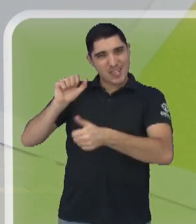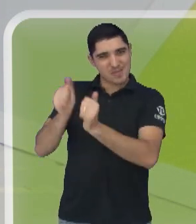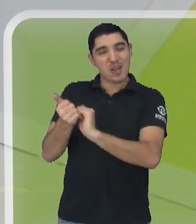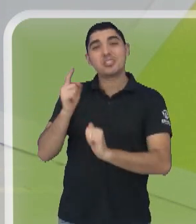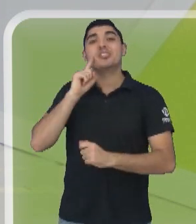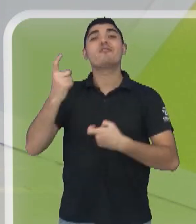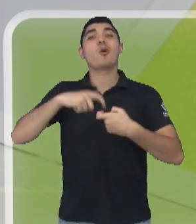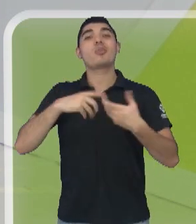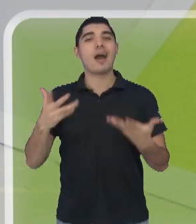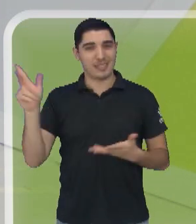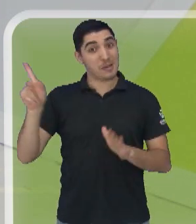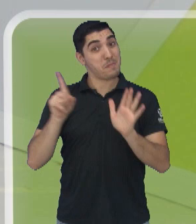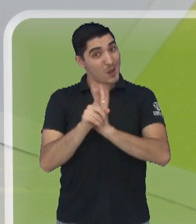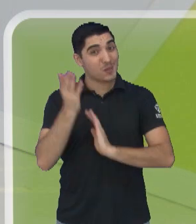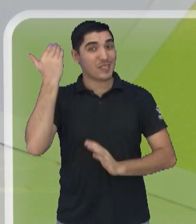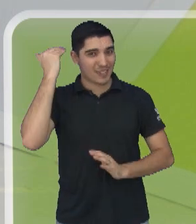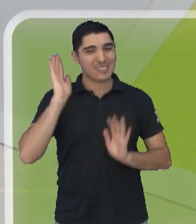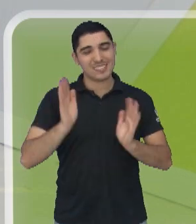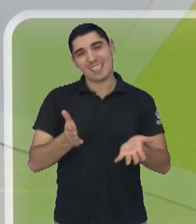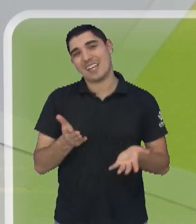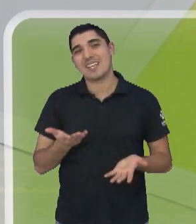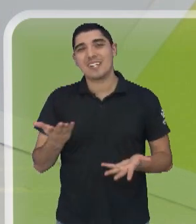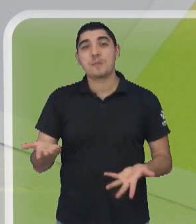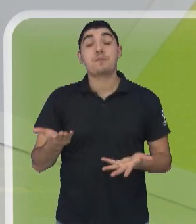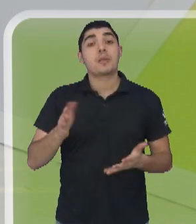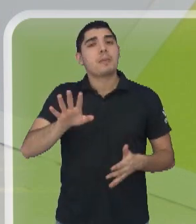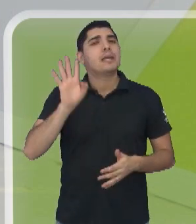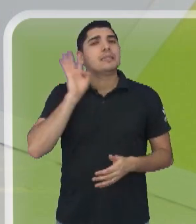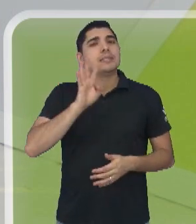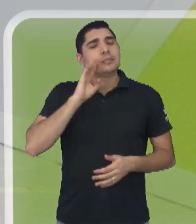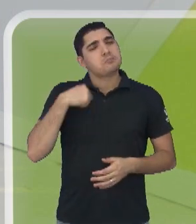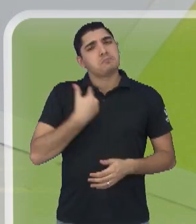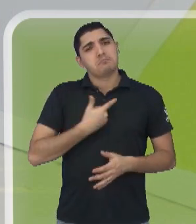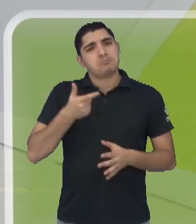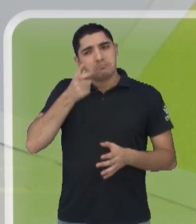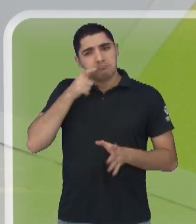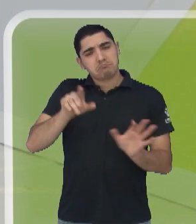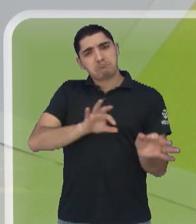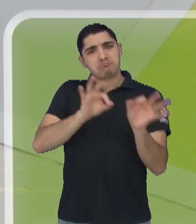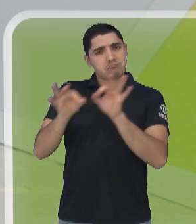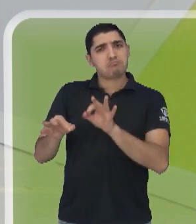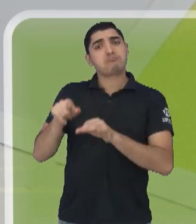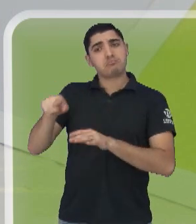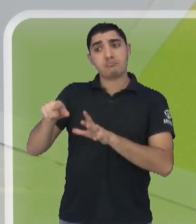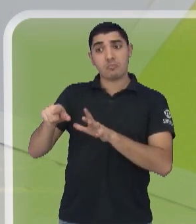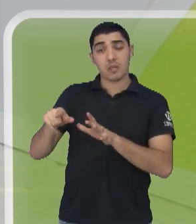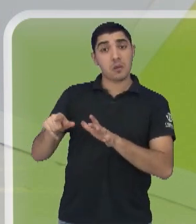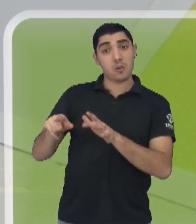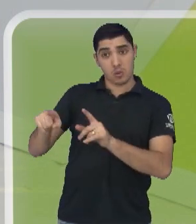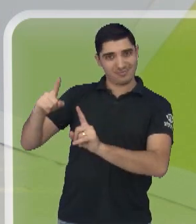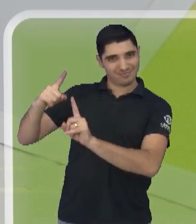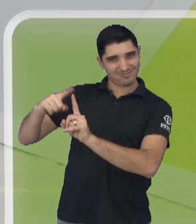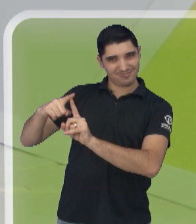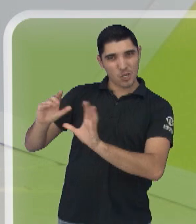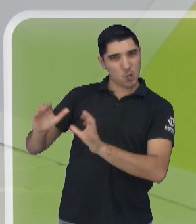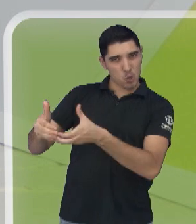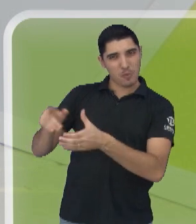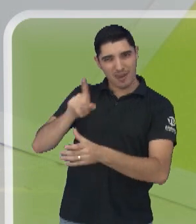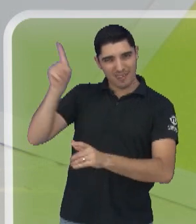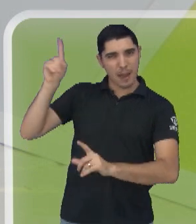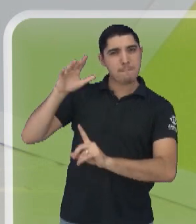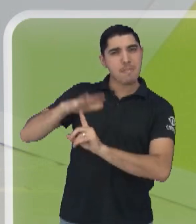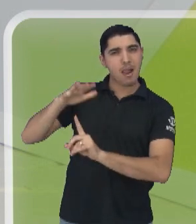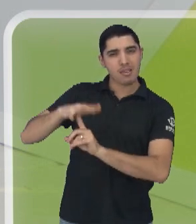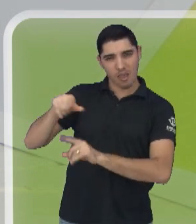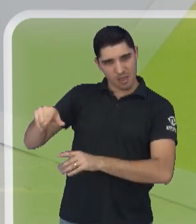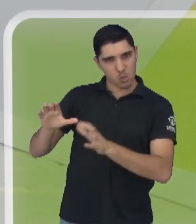novo aqui o nosso querido Douglas. E é legal, Bruno, a gente vê aí na Liga Nacional times como esse, né? O Sport Futuro do Paraná,